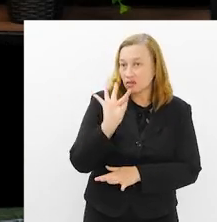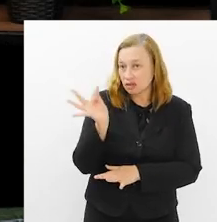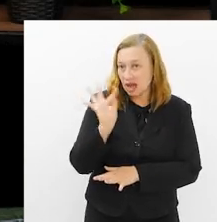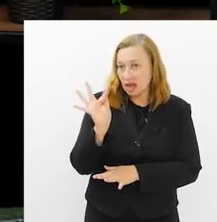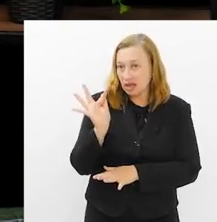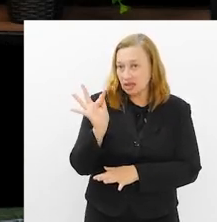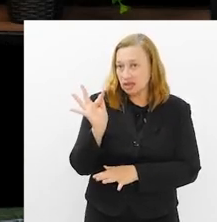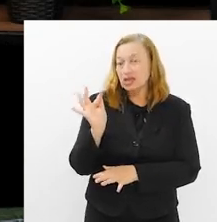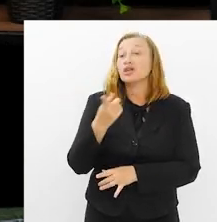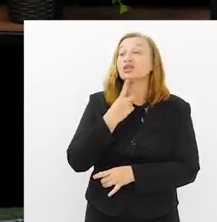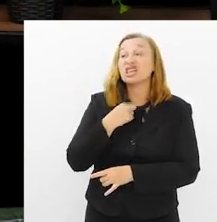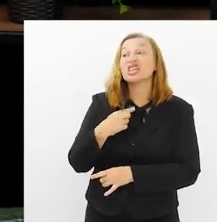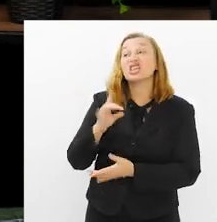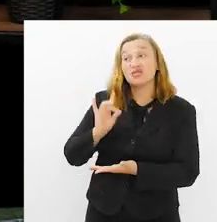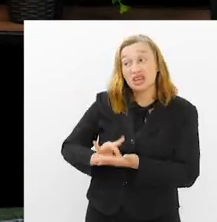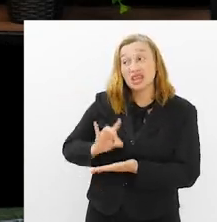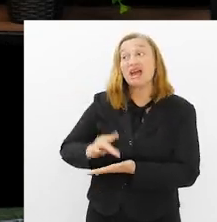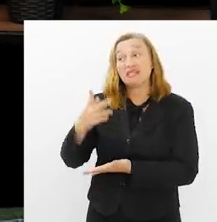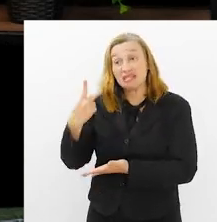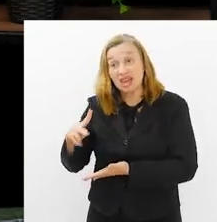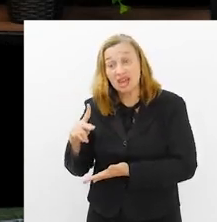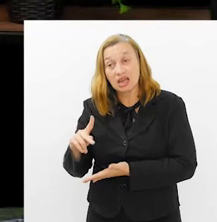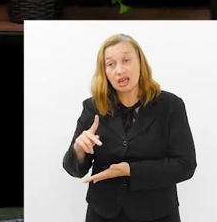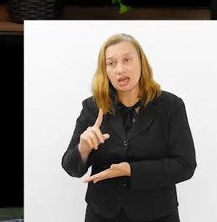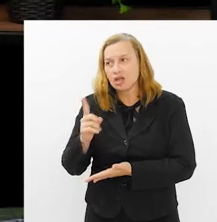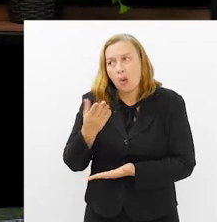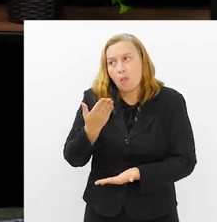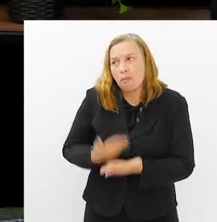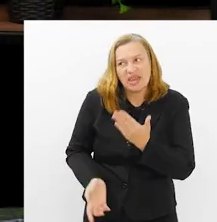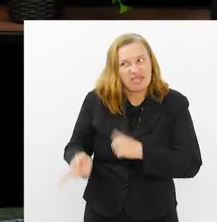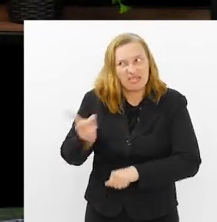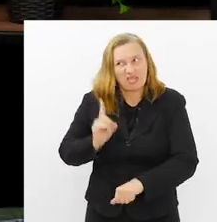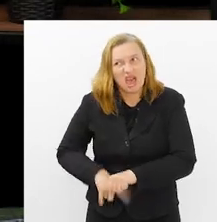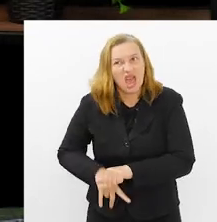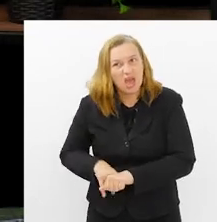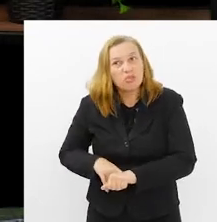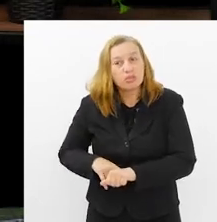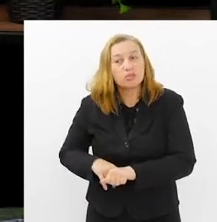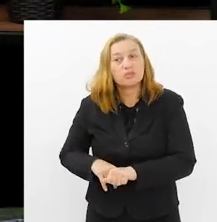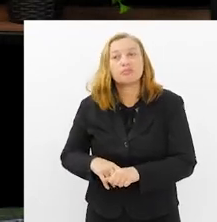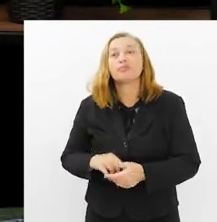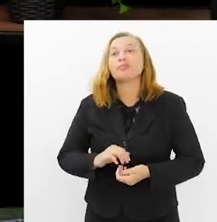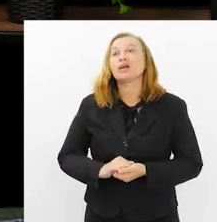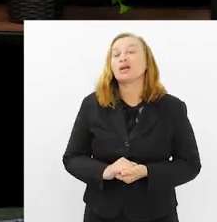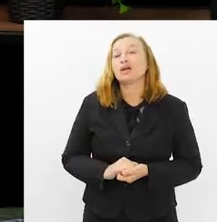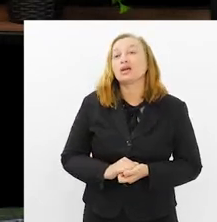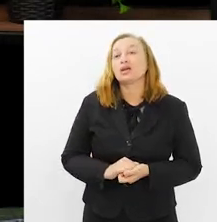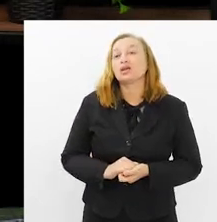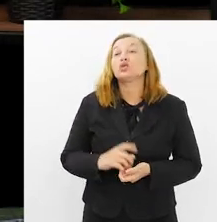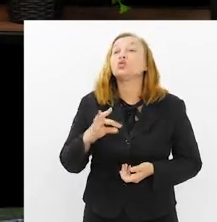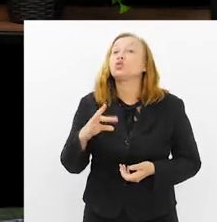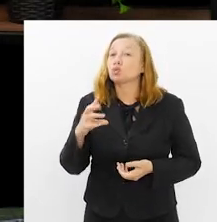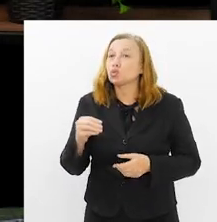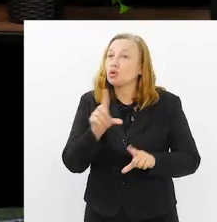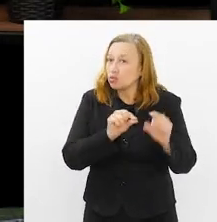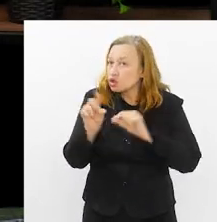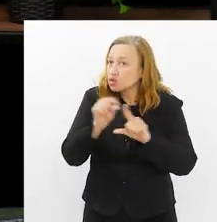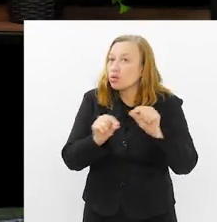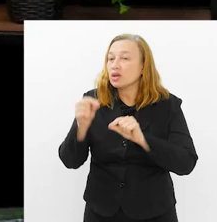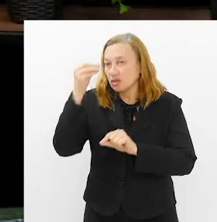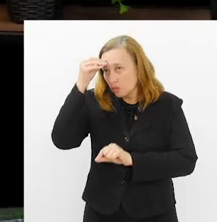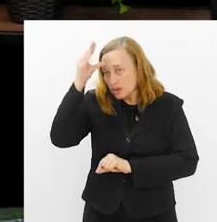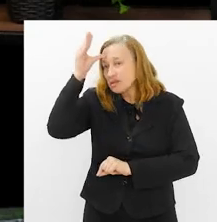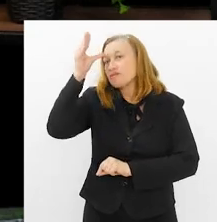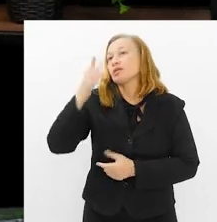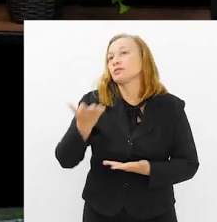estar na faculdade que estão, se essa foi a escolha adequada, que não é uma perda de tempo, se não for. Tudo